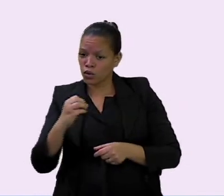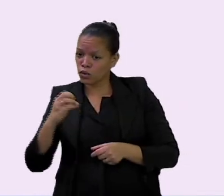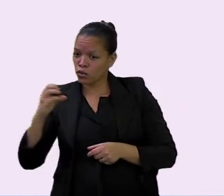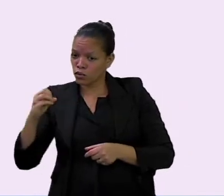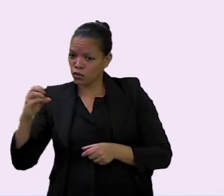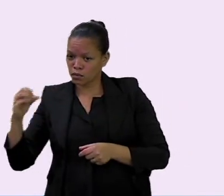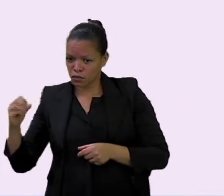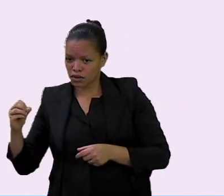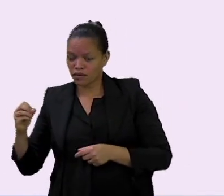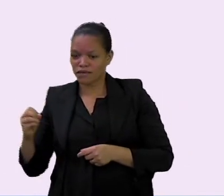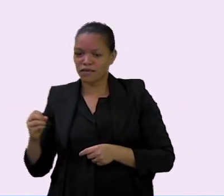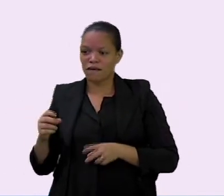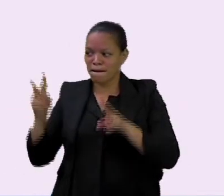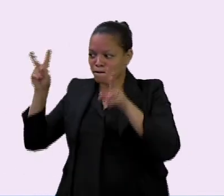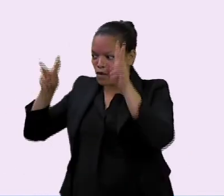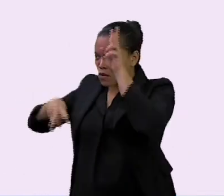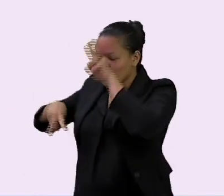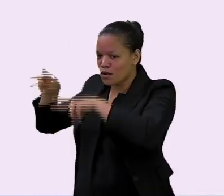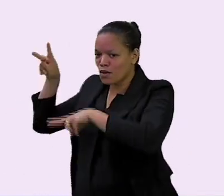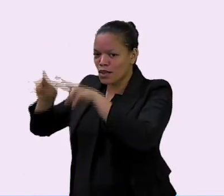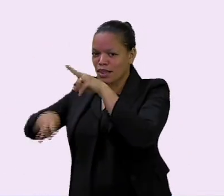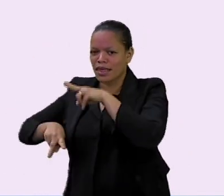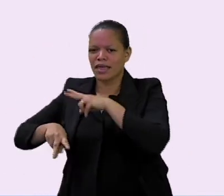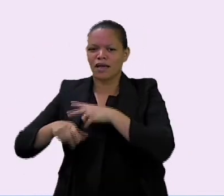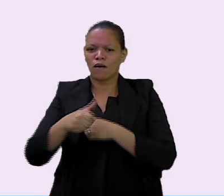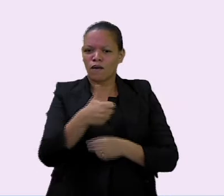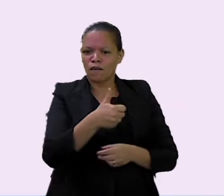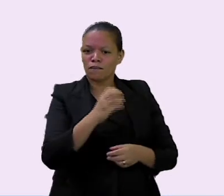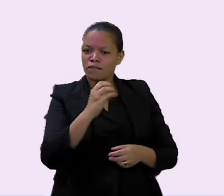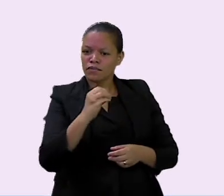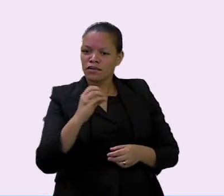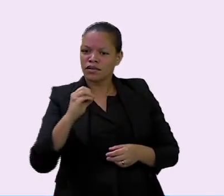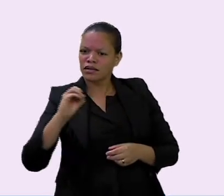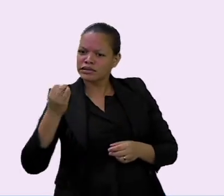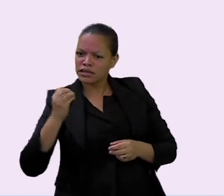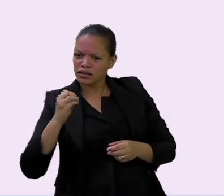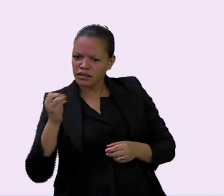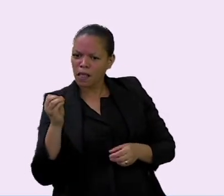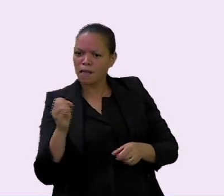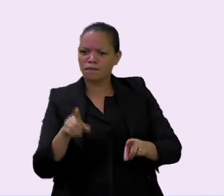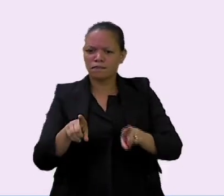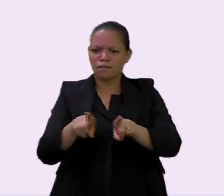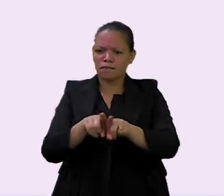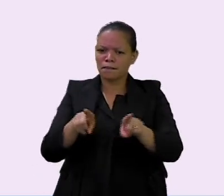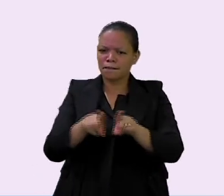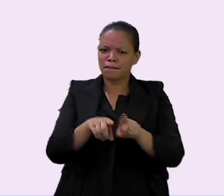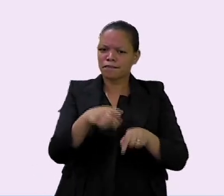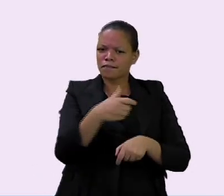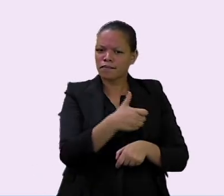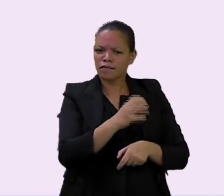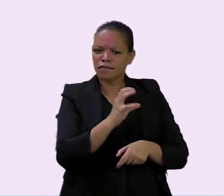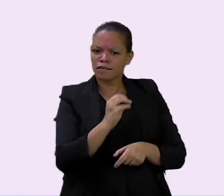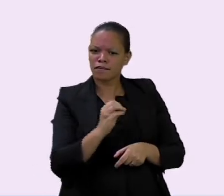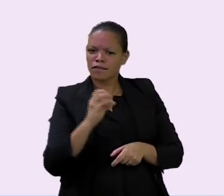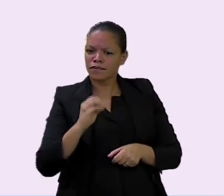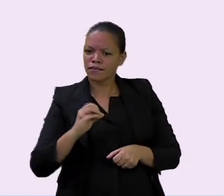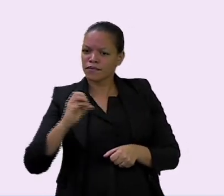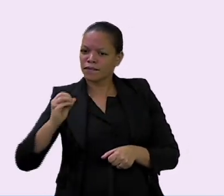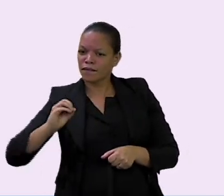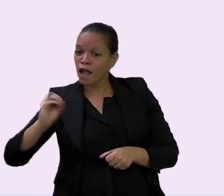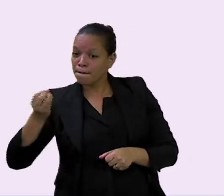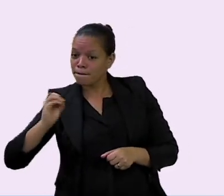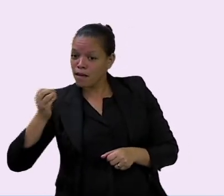centésimo e milésimo. Então, peço a atenção de vocês, olha, para o décimo, para